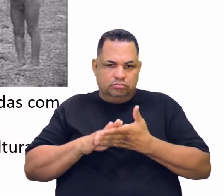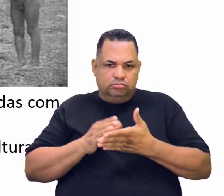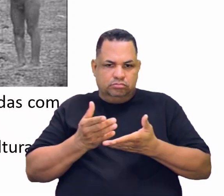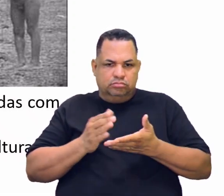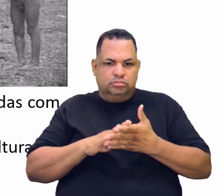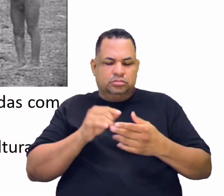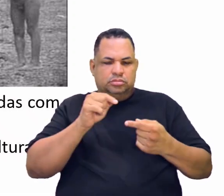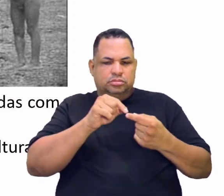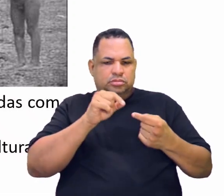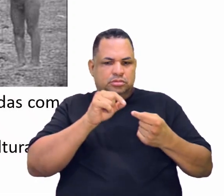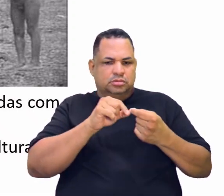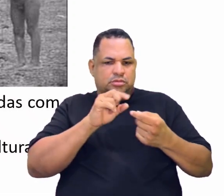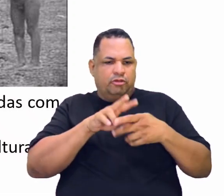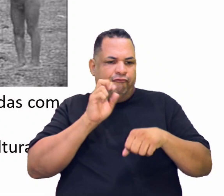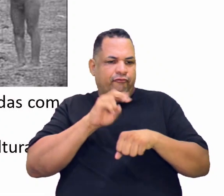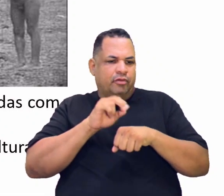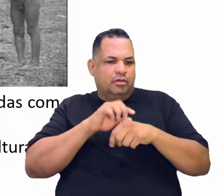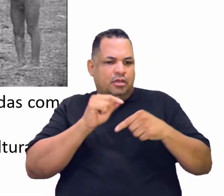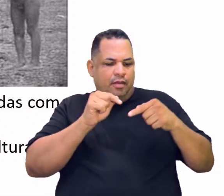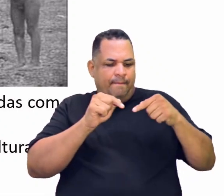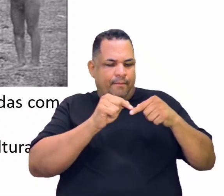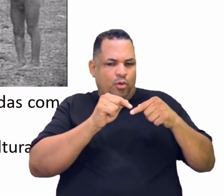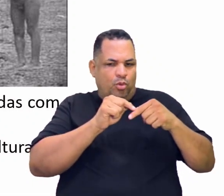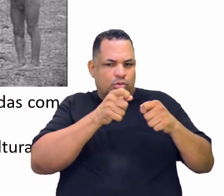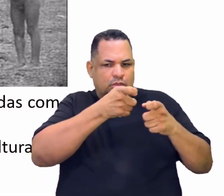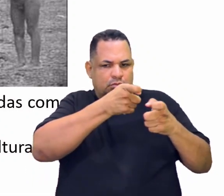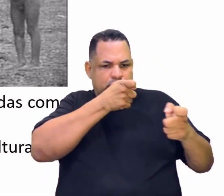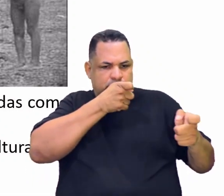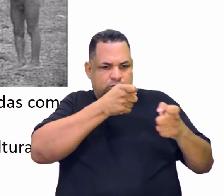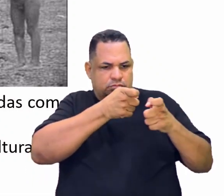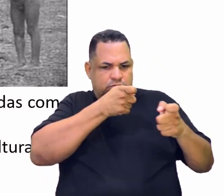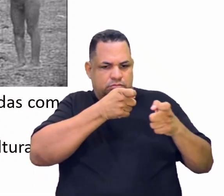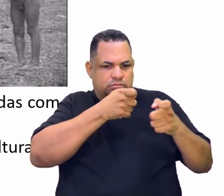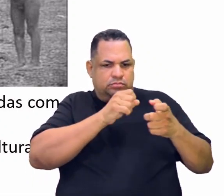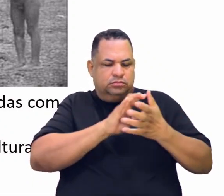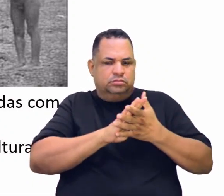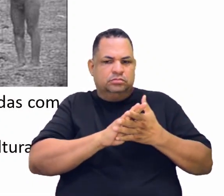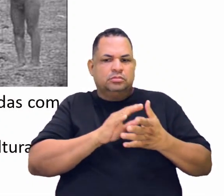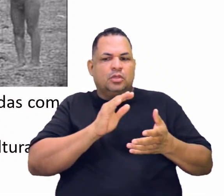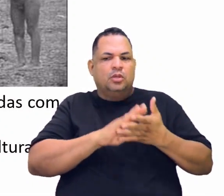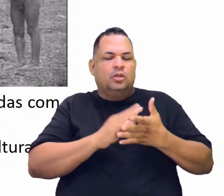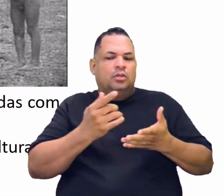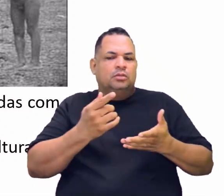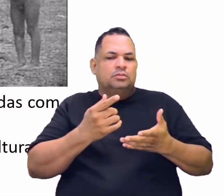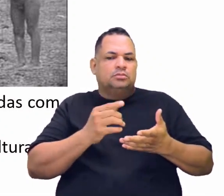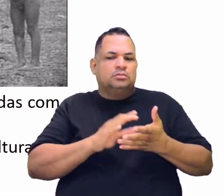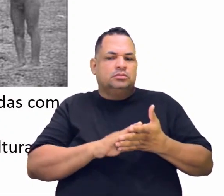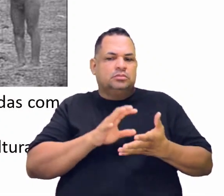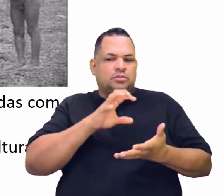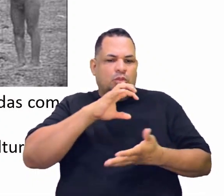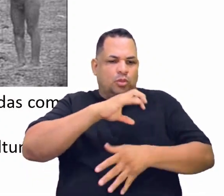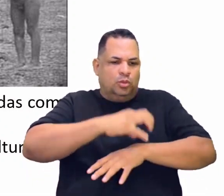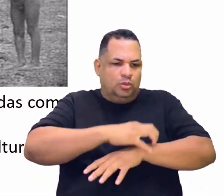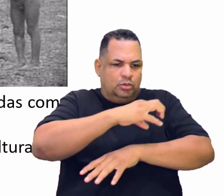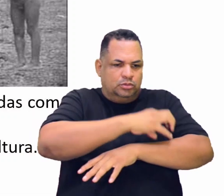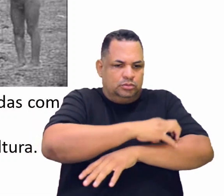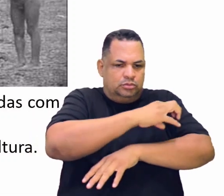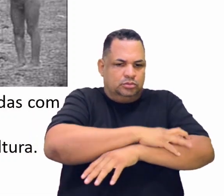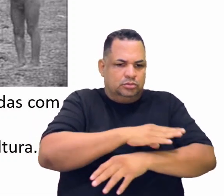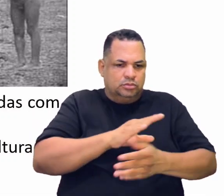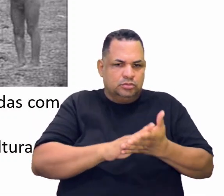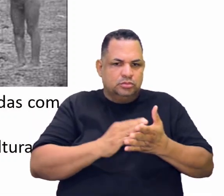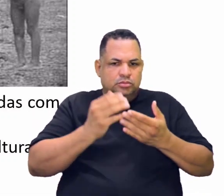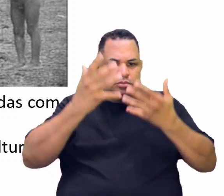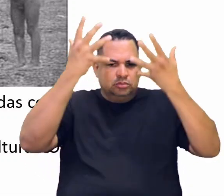na ponta com o curare. O curare é o veneno do sapo. Os enfeites com pena de pássaro